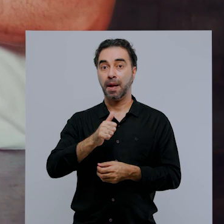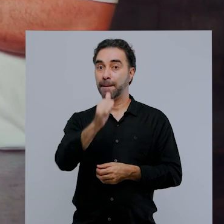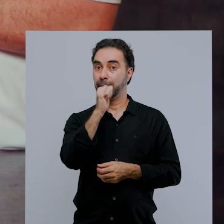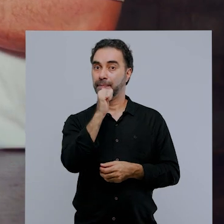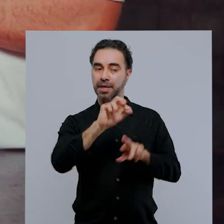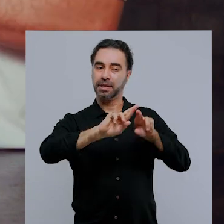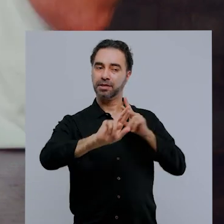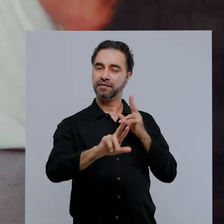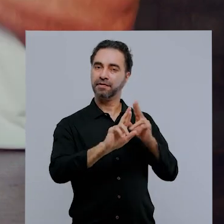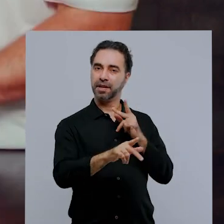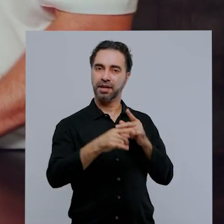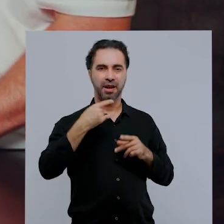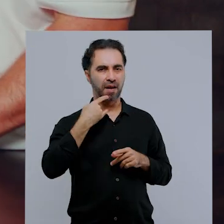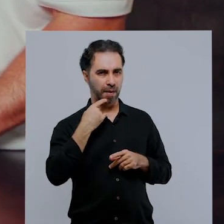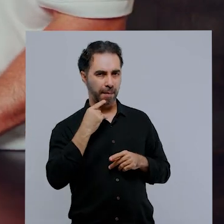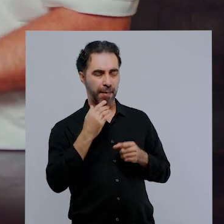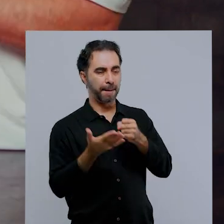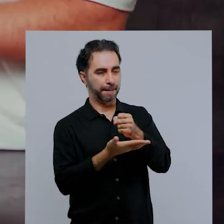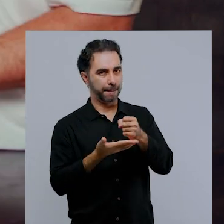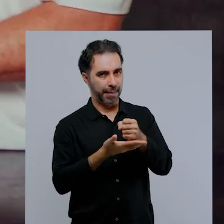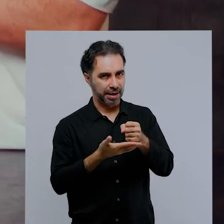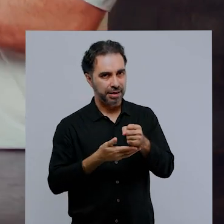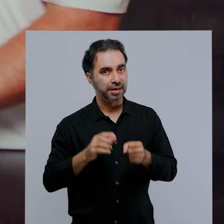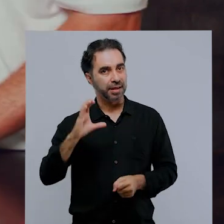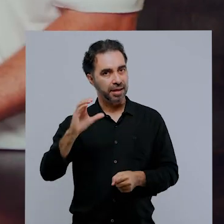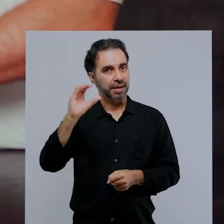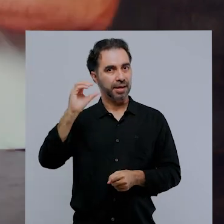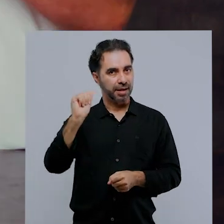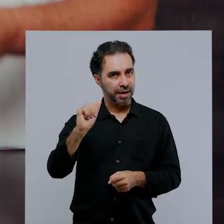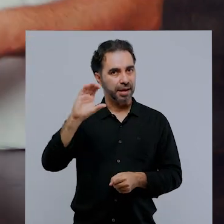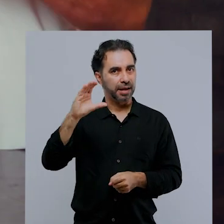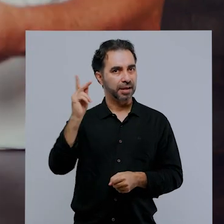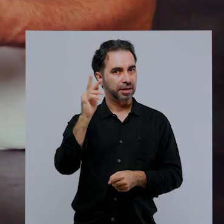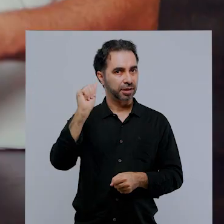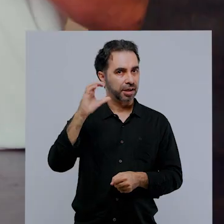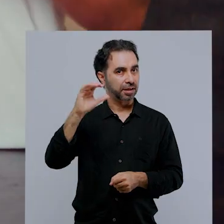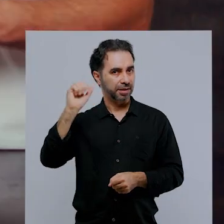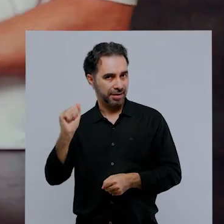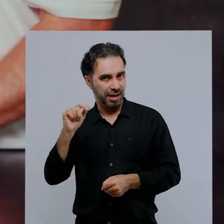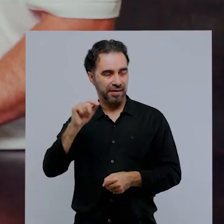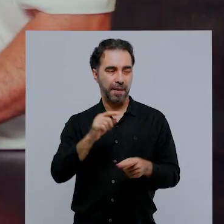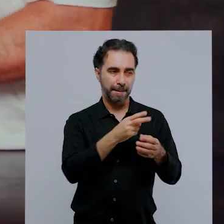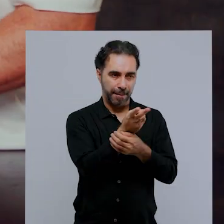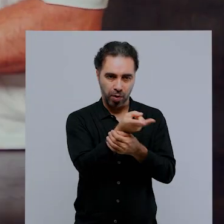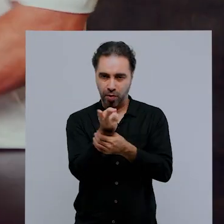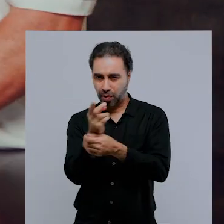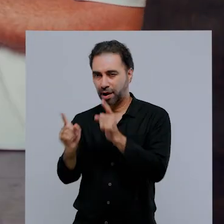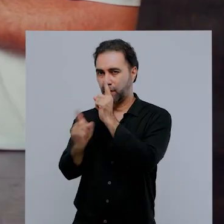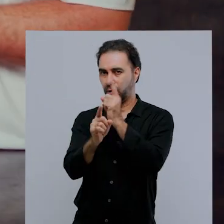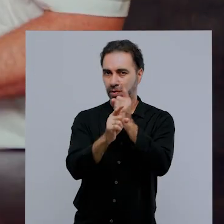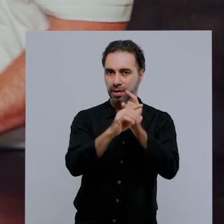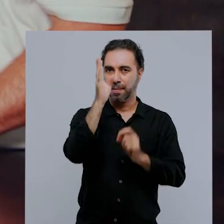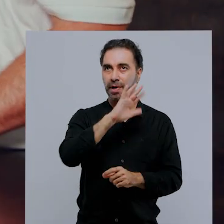bebidas mistas, aguardentes, mas tudo à base de cachaça. Sempre boas cachaças você vai procurar e encontrar no Brasil